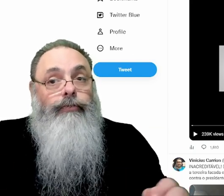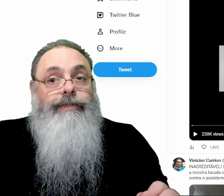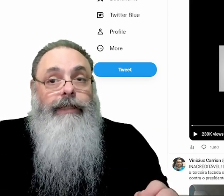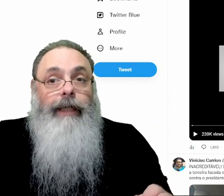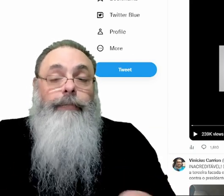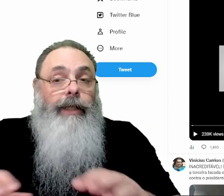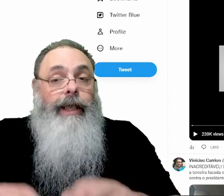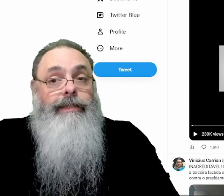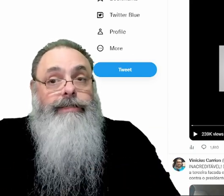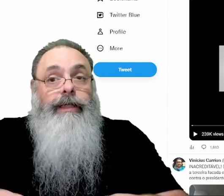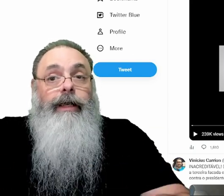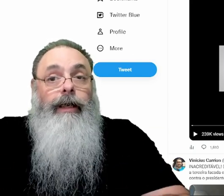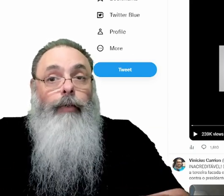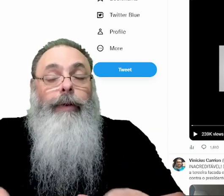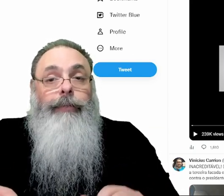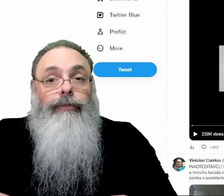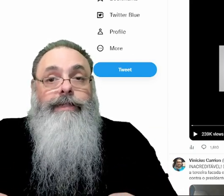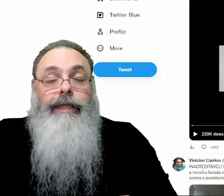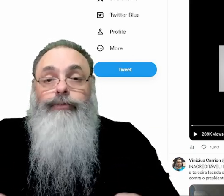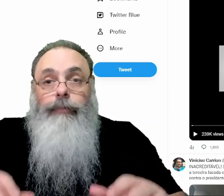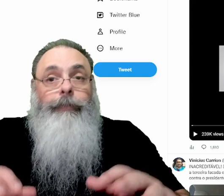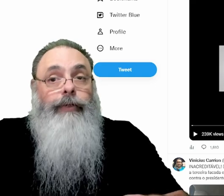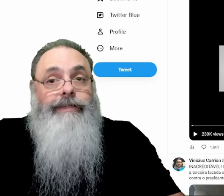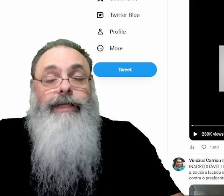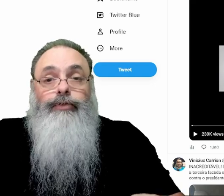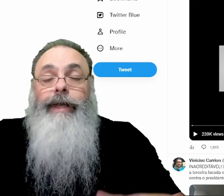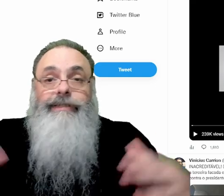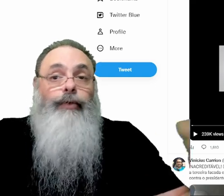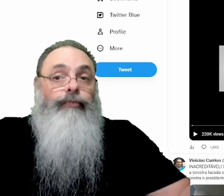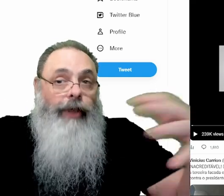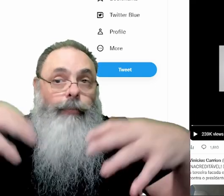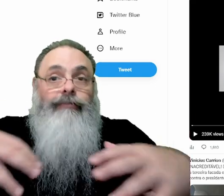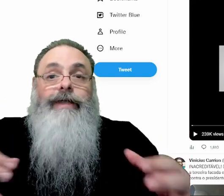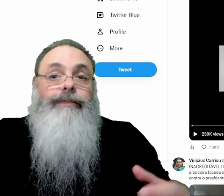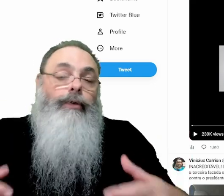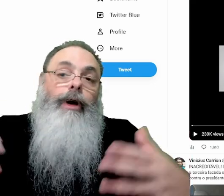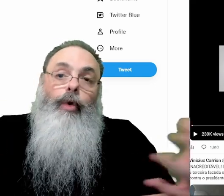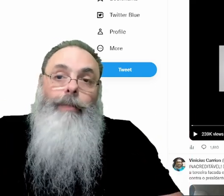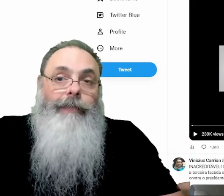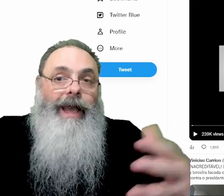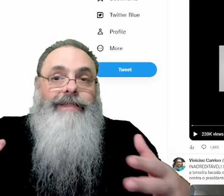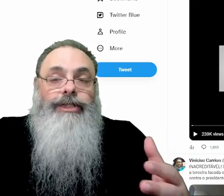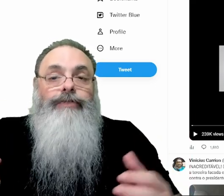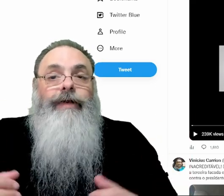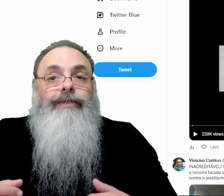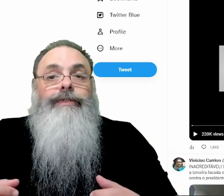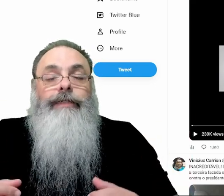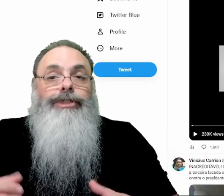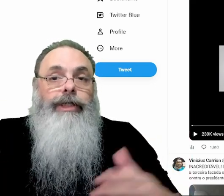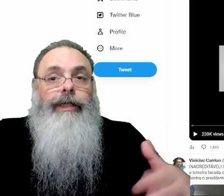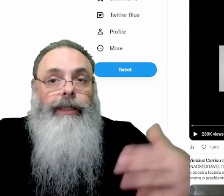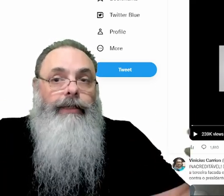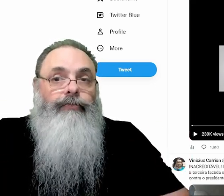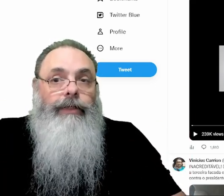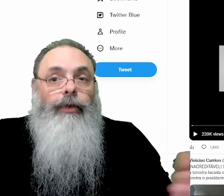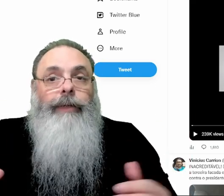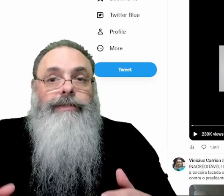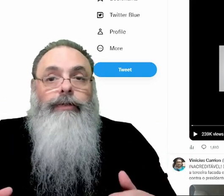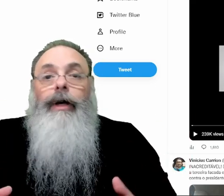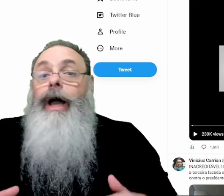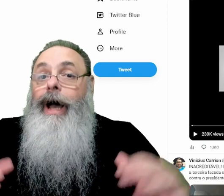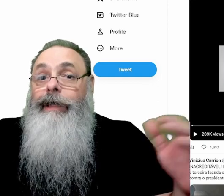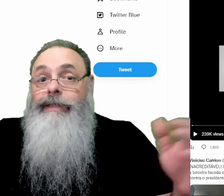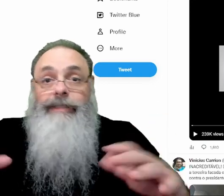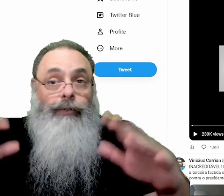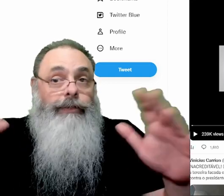o Exército não fizer nada. Porque esse é o papel do Exército. papel do Exército é, se houver uma invasão ou uma ameaça de invasão estrangeira, ele defender o